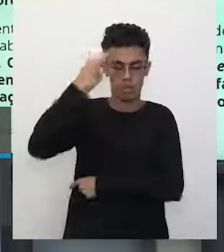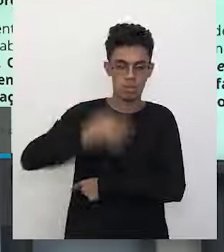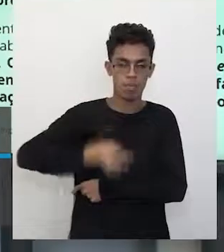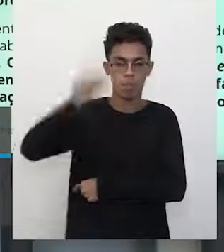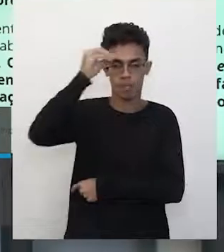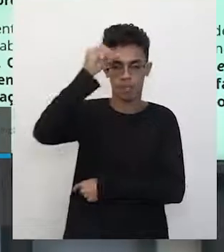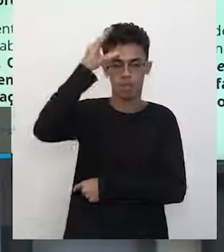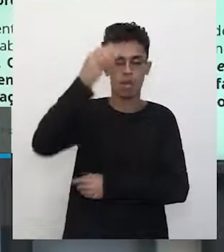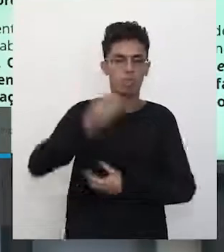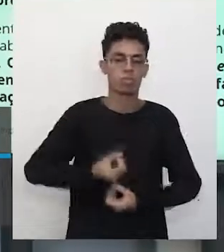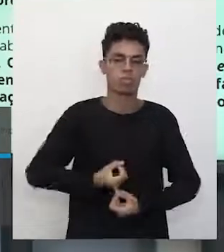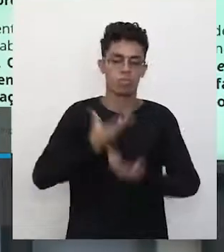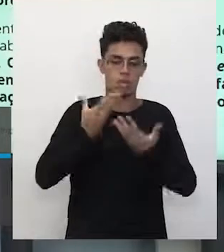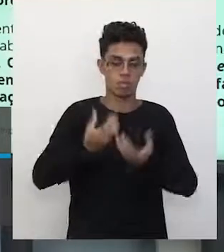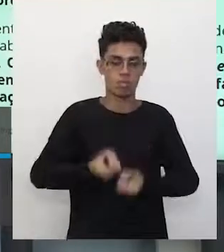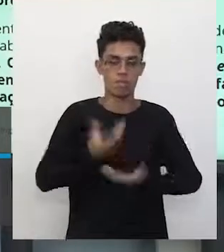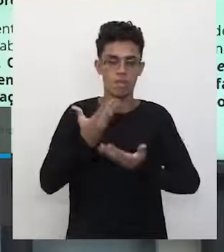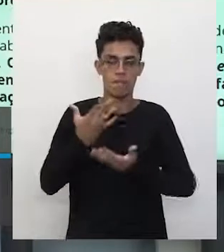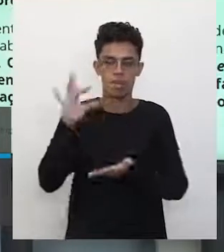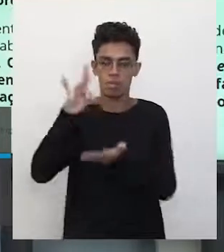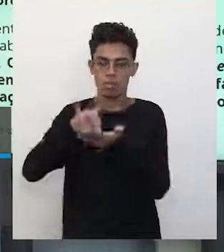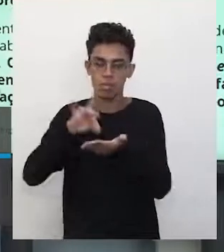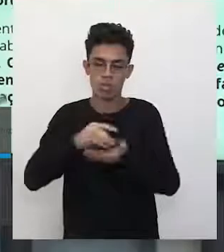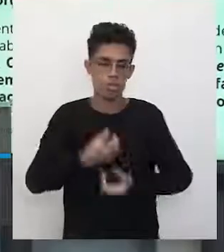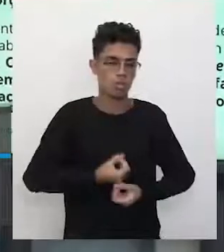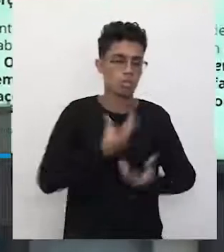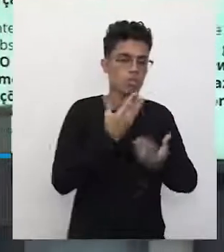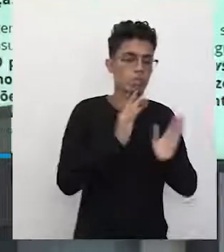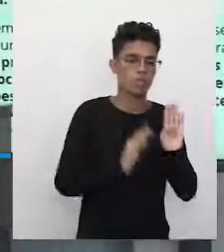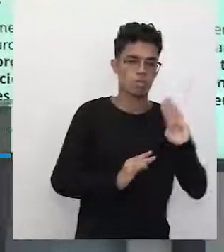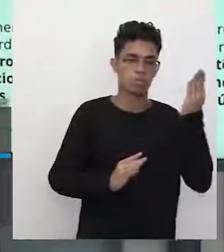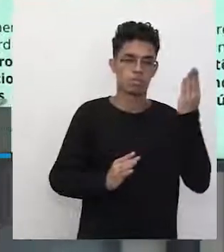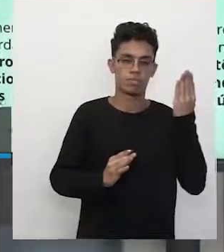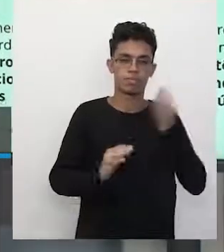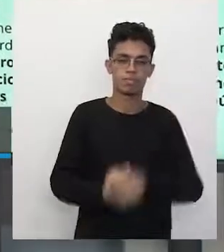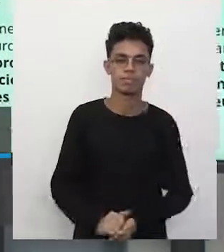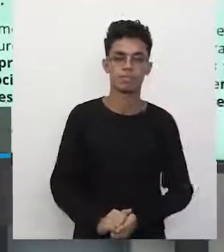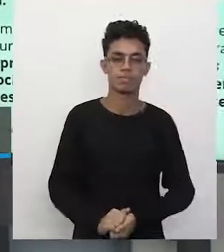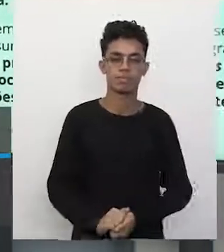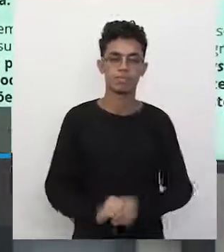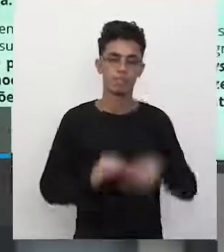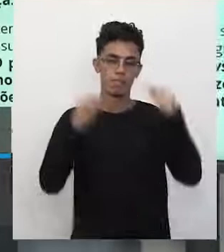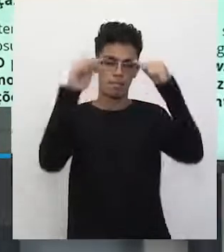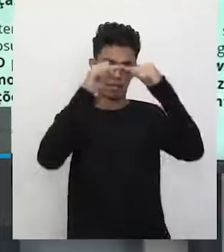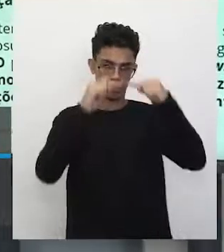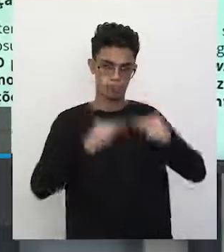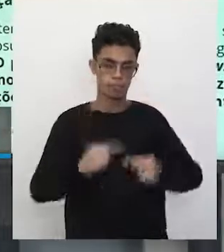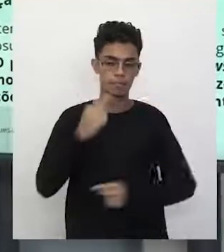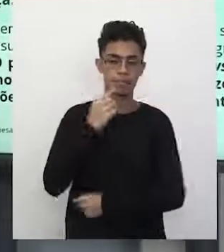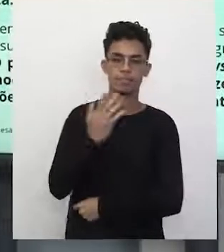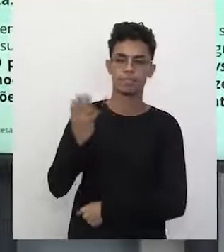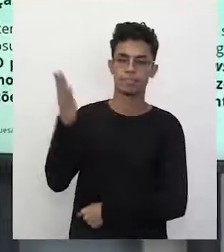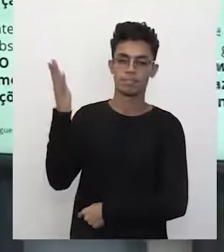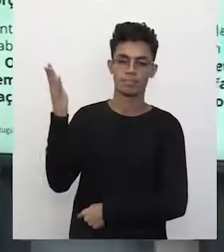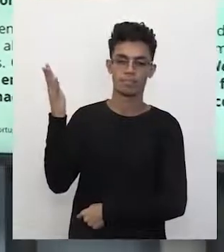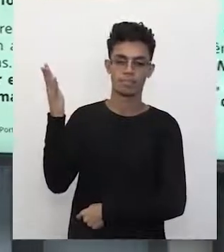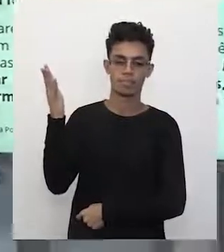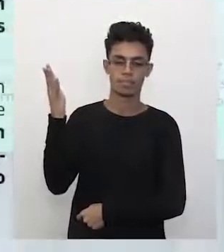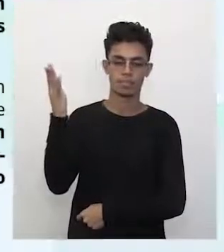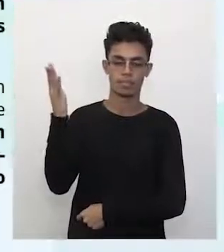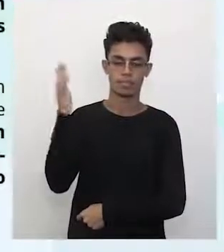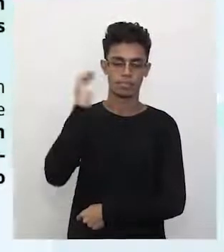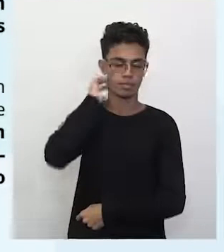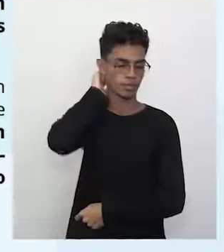são as informações que são verdadeiras e que são falsas. Então, só para fazer essa conexão, vamos ver aí na tela, um